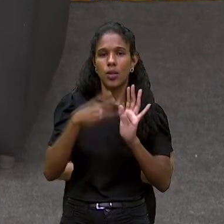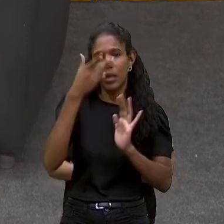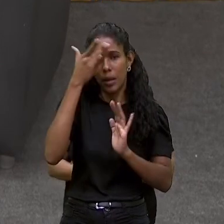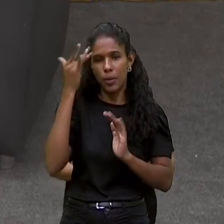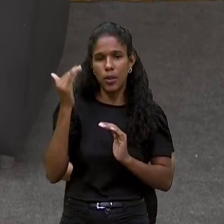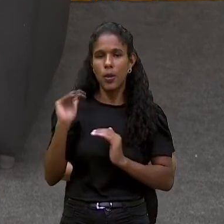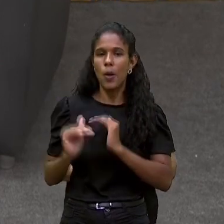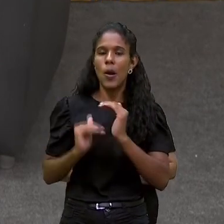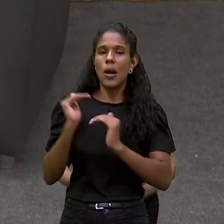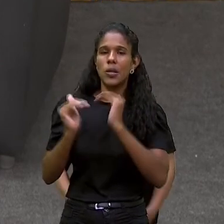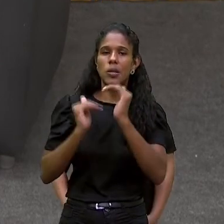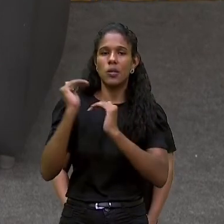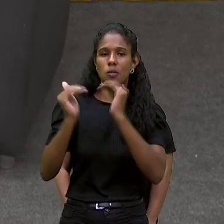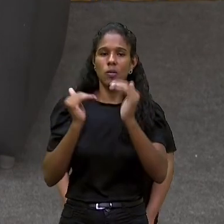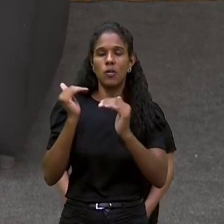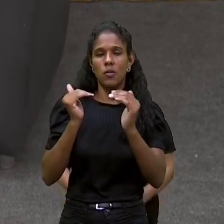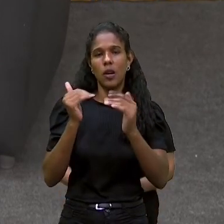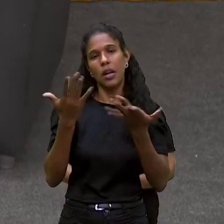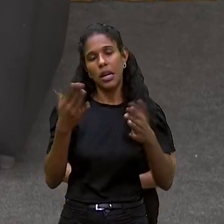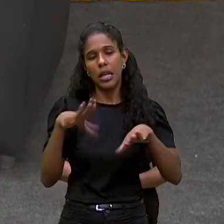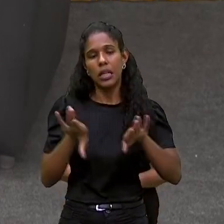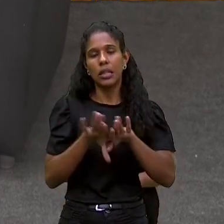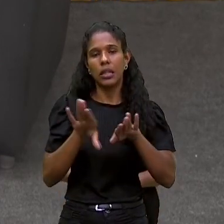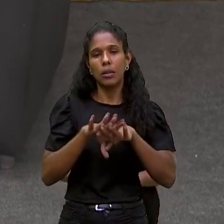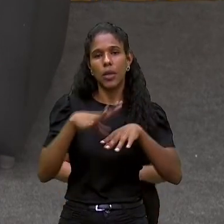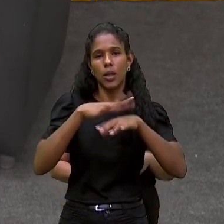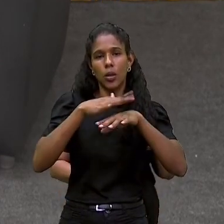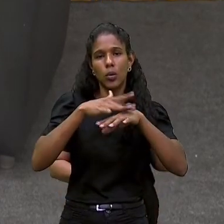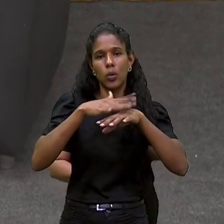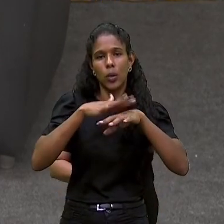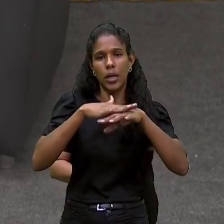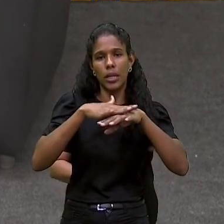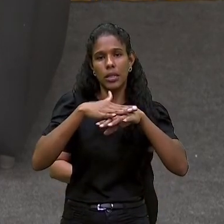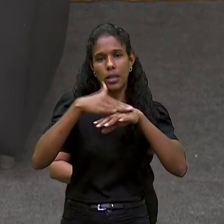Então, a pessoa não vai ficar doente, o que acontece, na verdade,